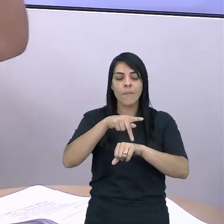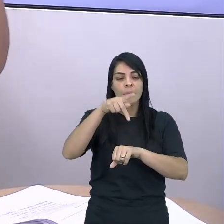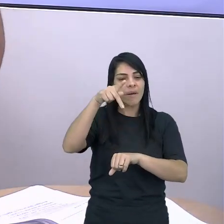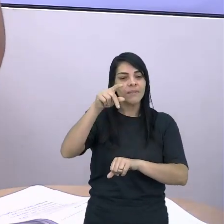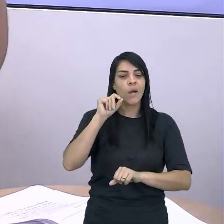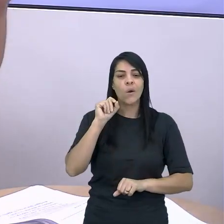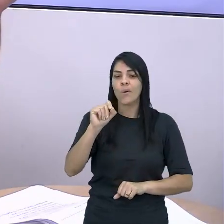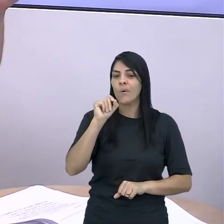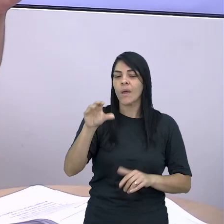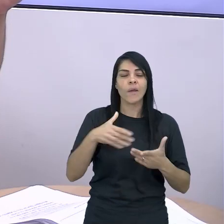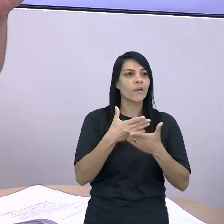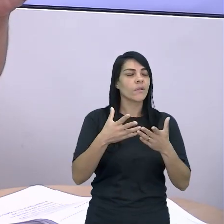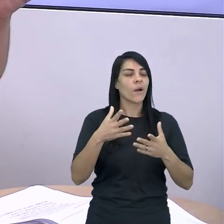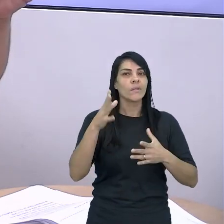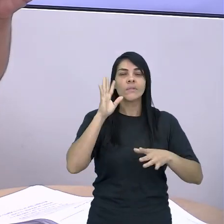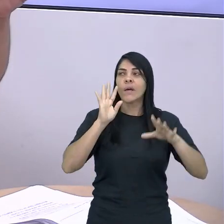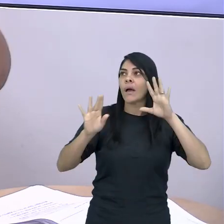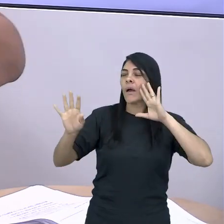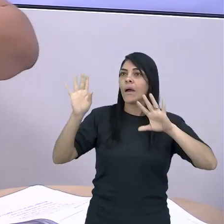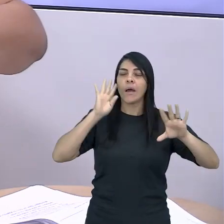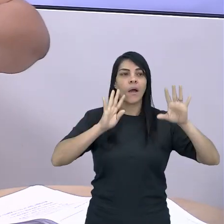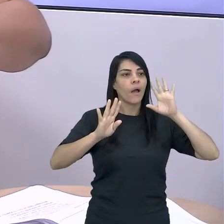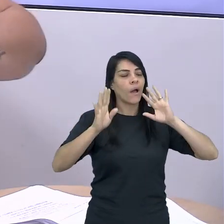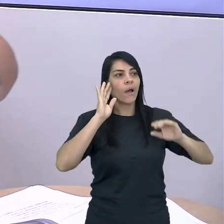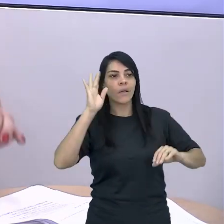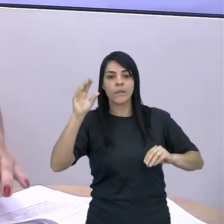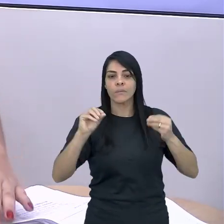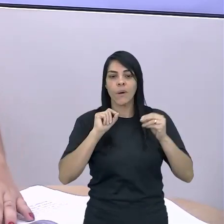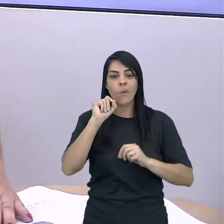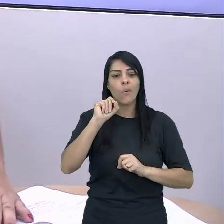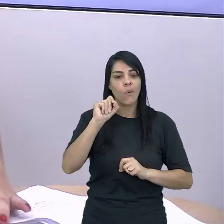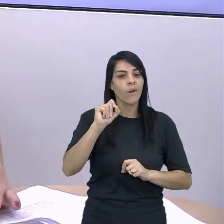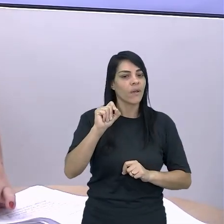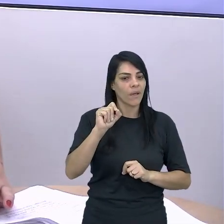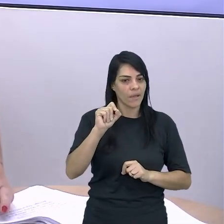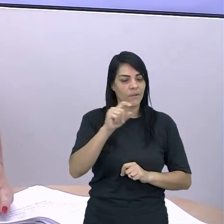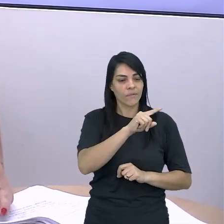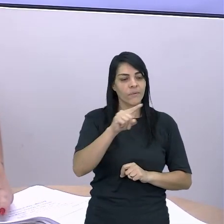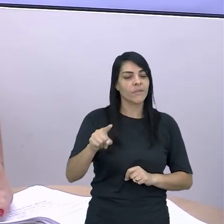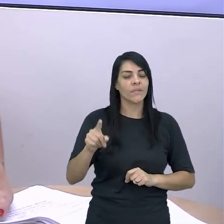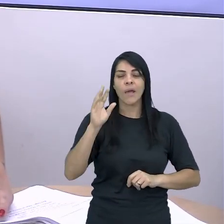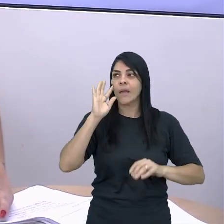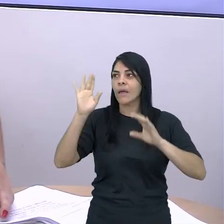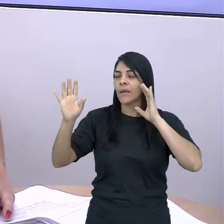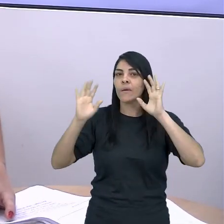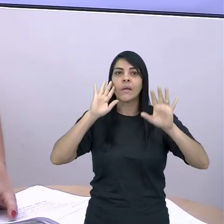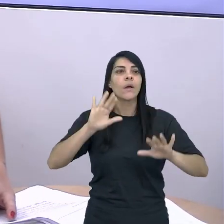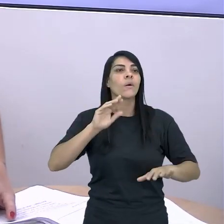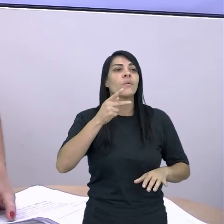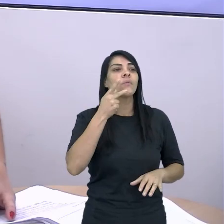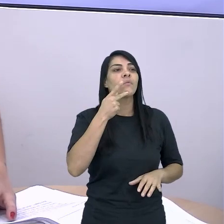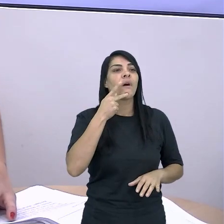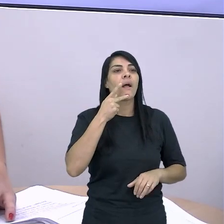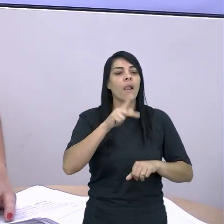que vem à nossa mente? E aí, Rafa, o que veio à sua mente quando eu falei Páscoa?